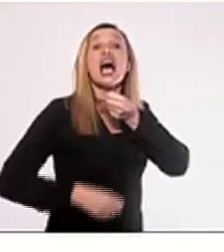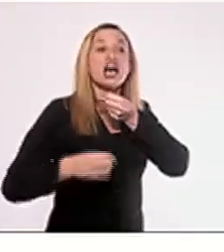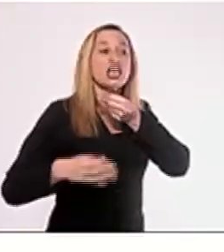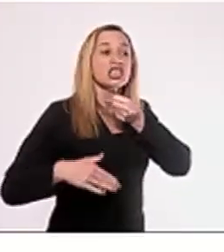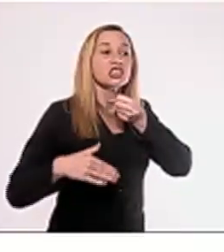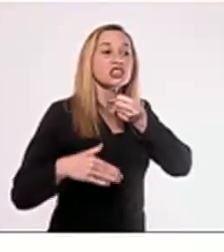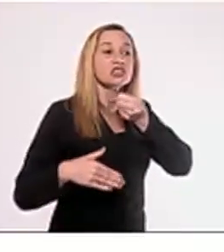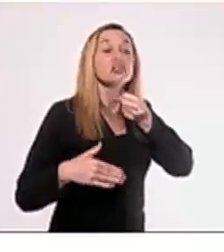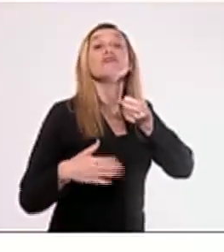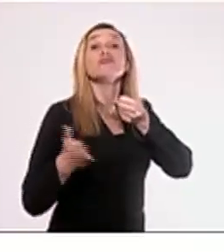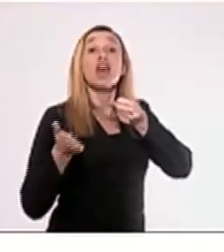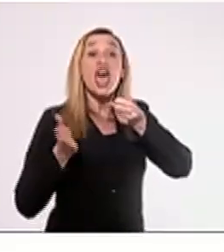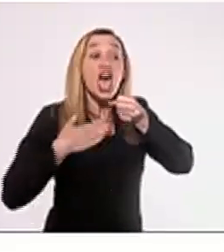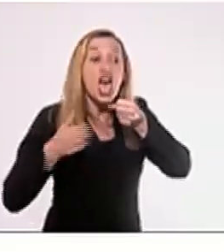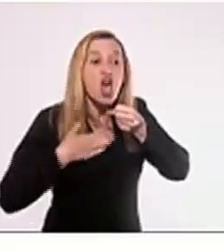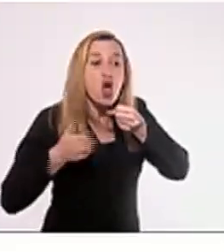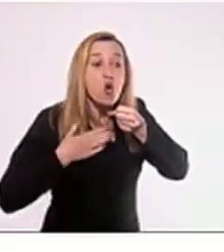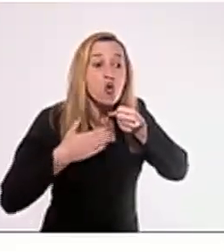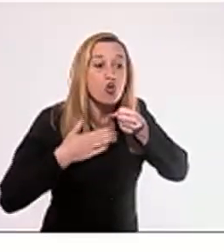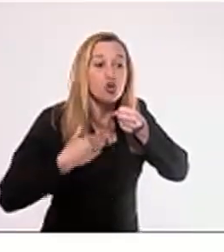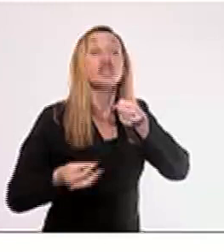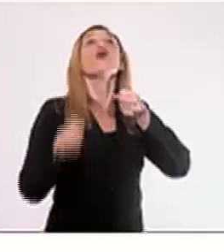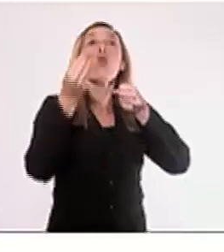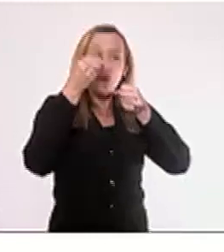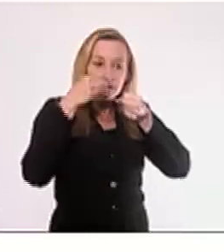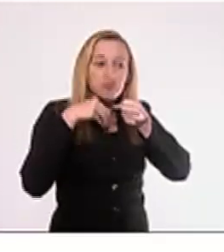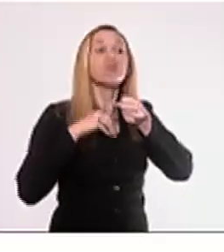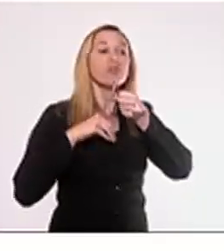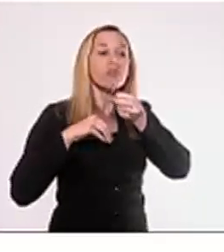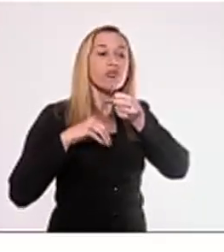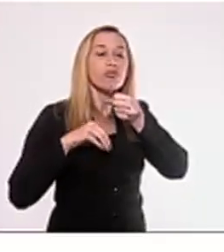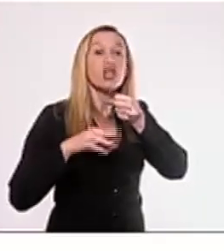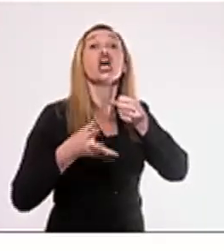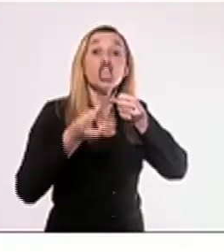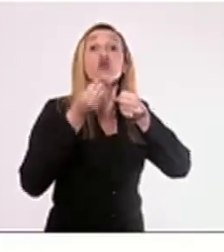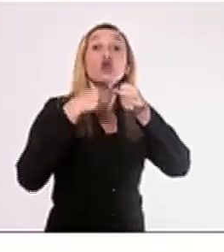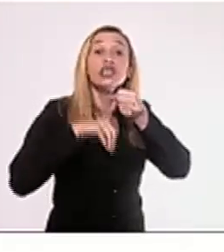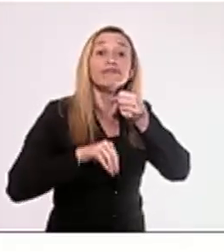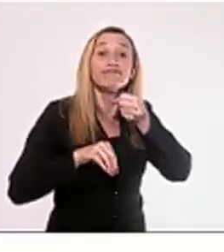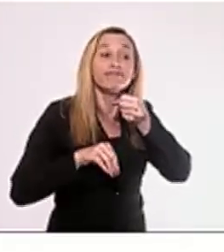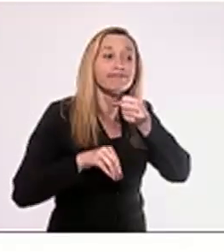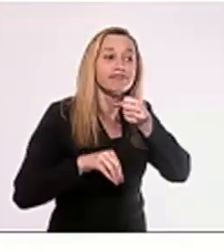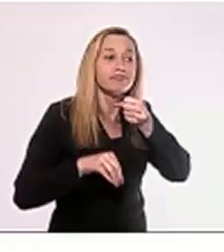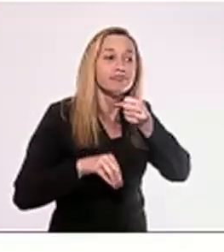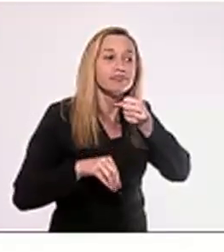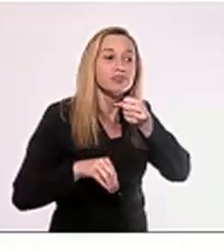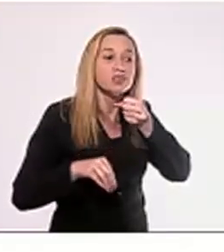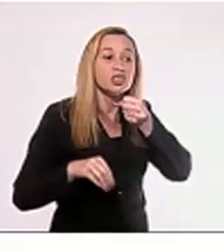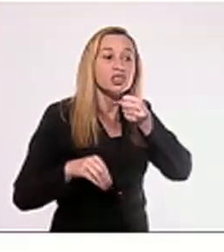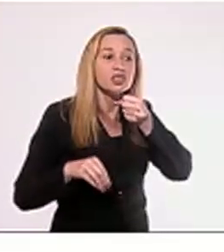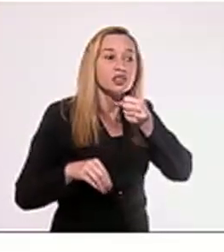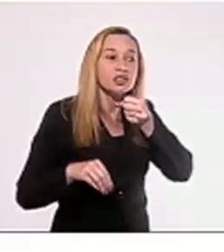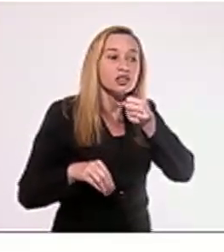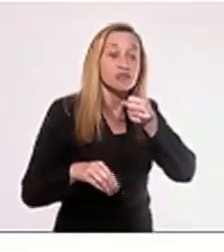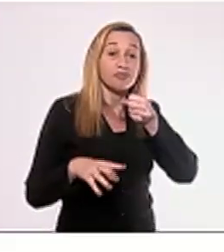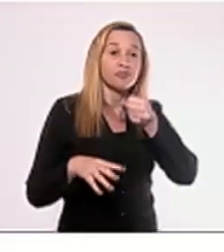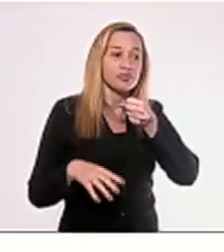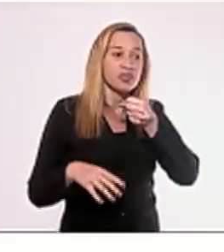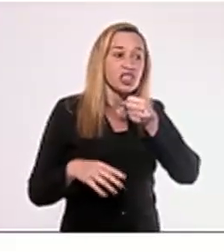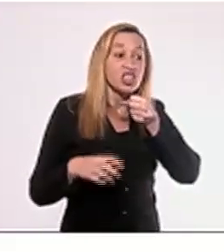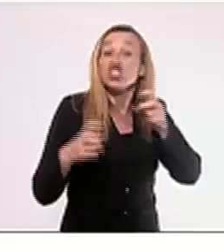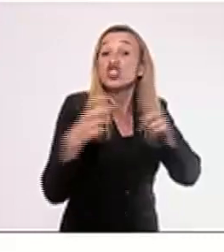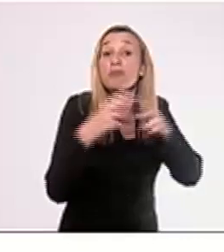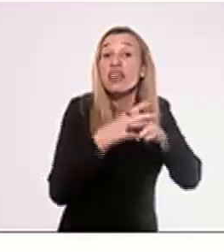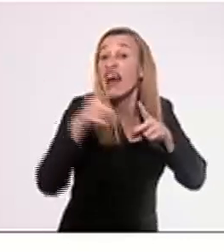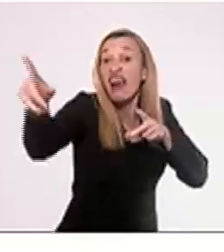Aturem ou surtem, como fazem sempre aqui nesse plenário. Surta a ponto de brigar